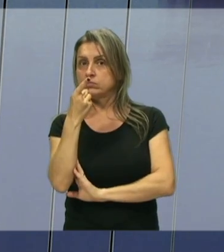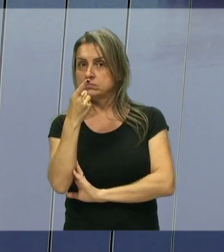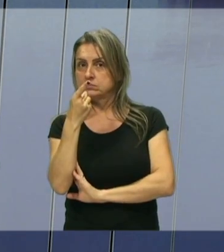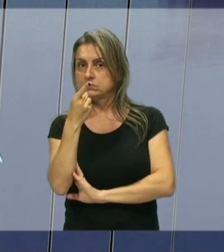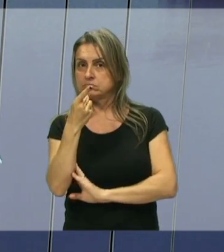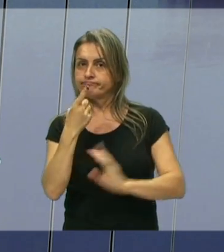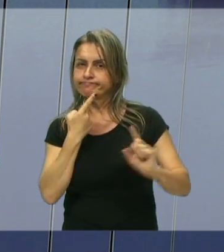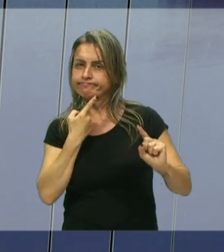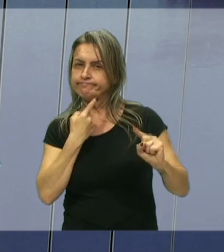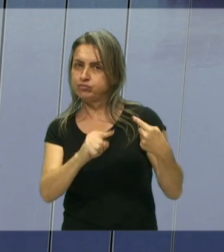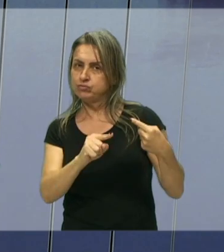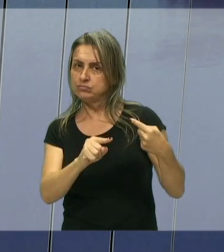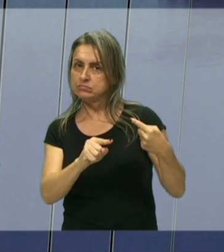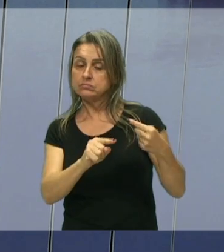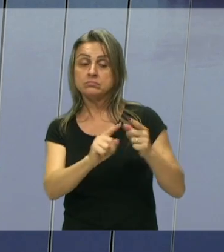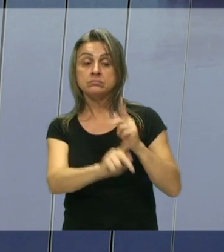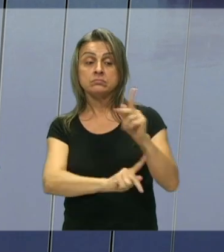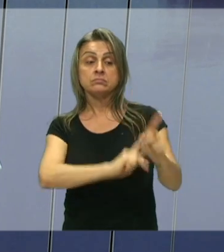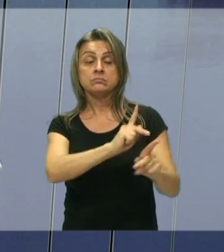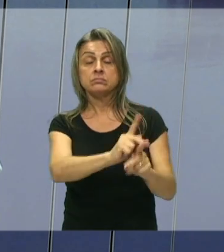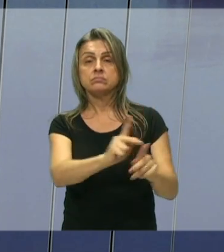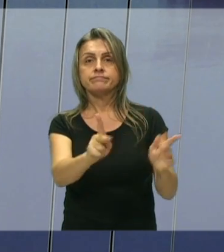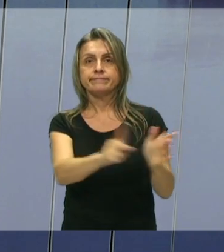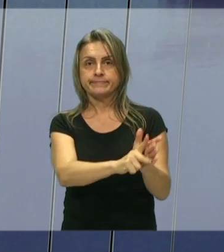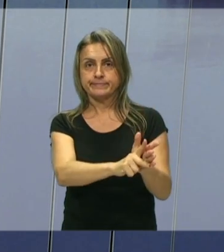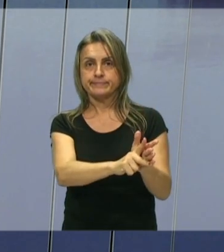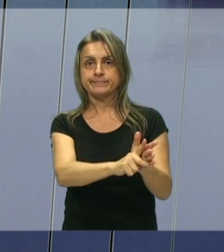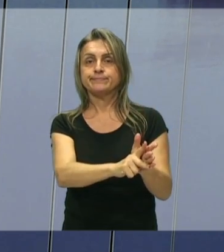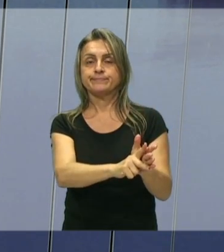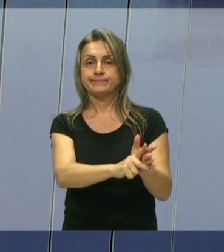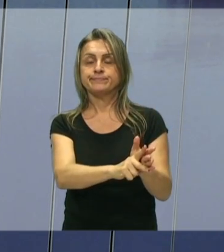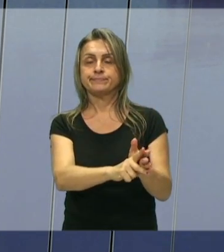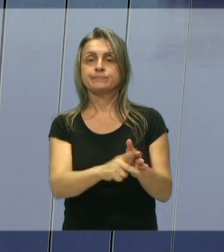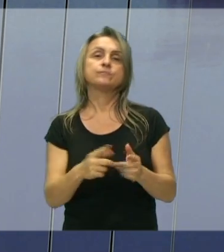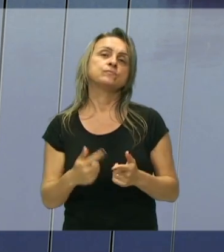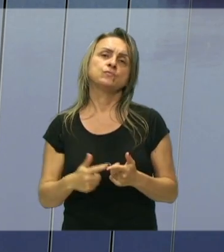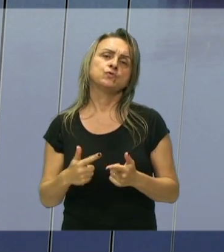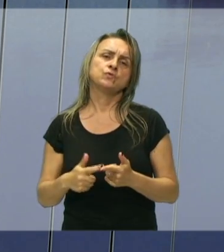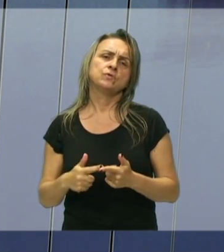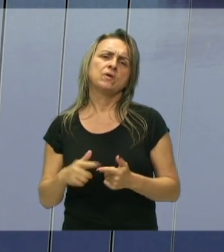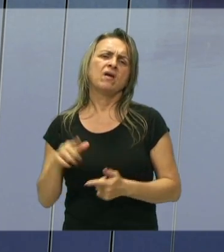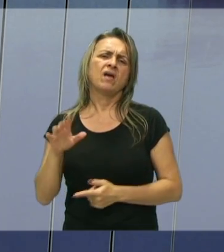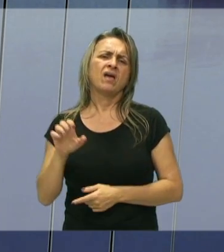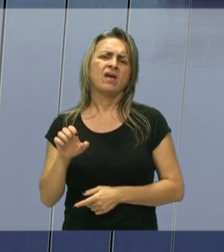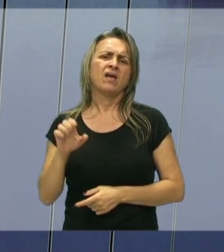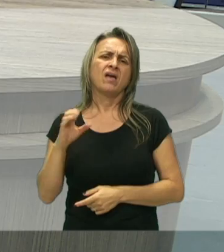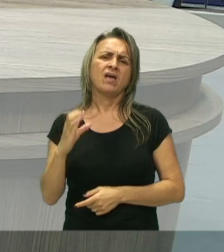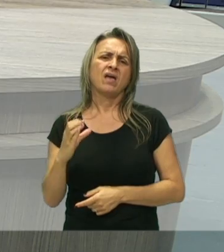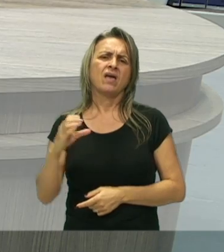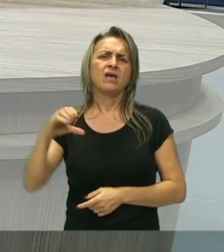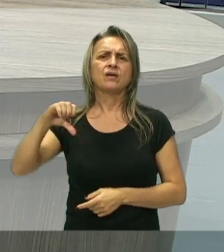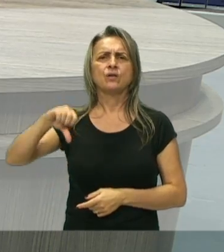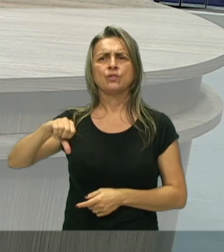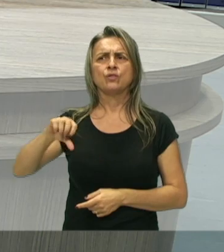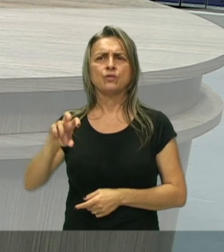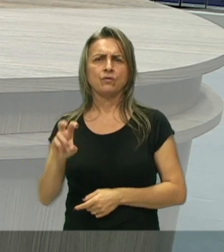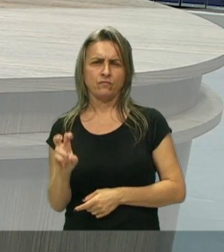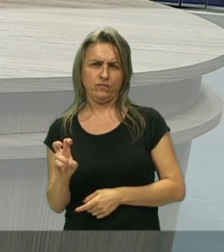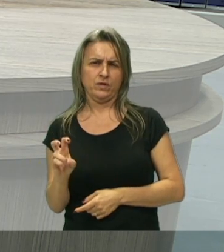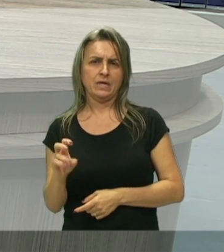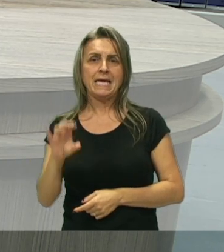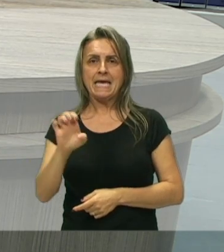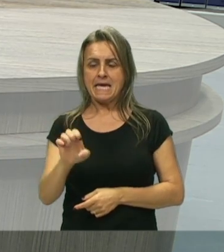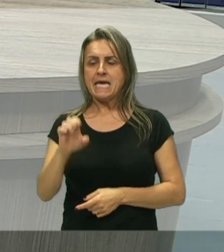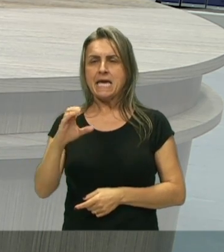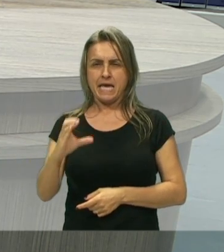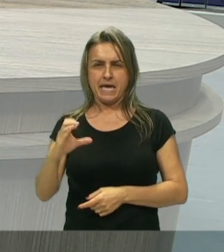porque com aquela EC 95, EC